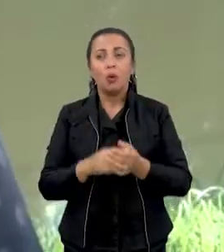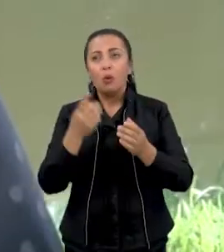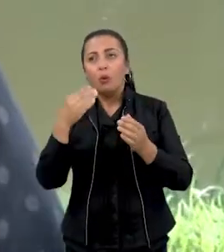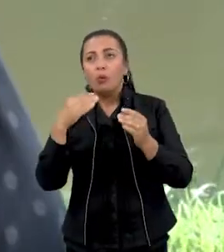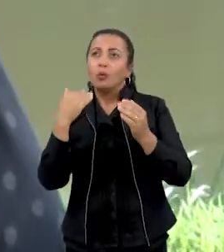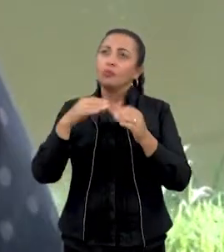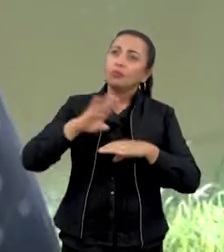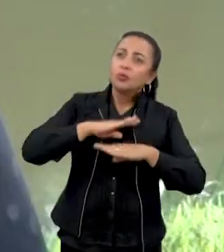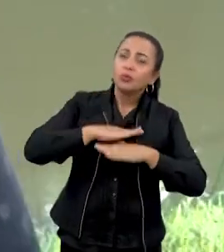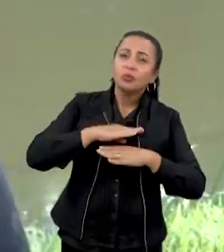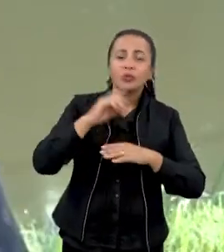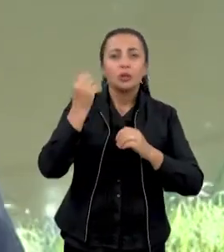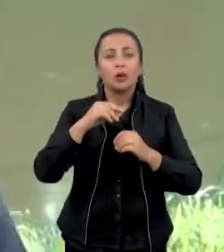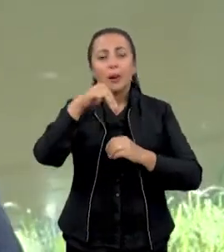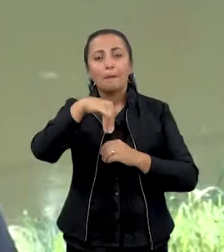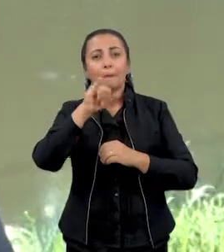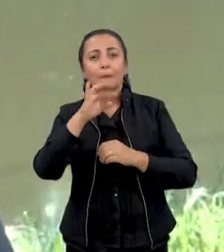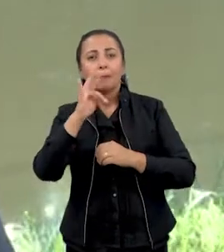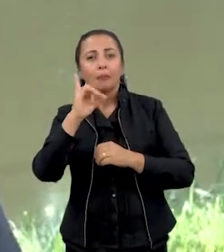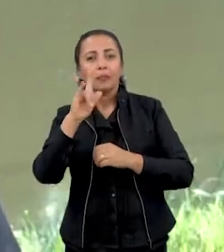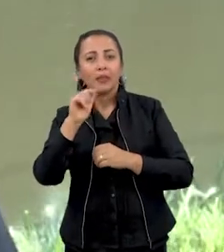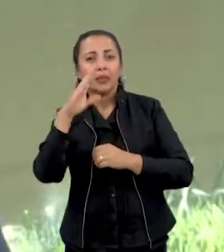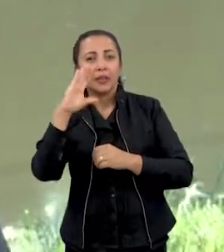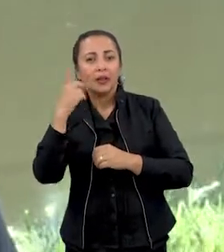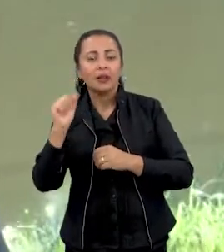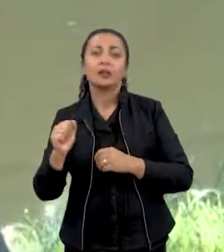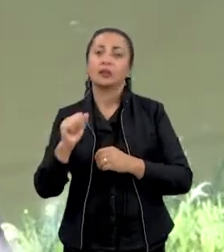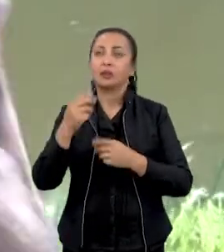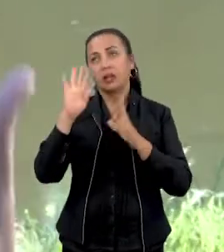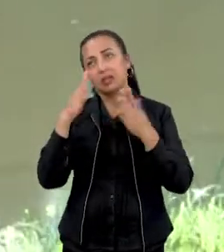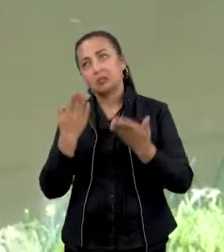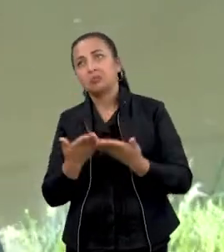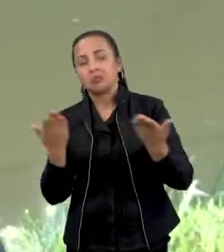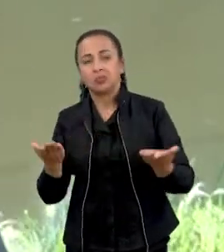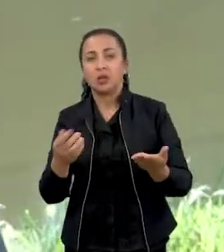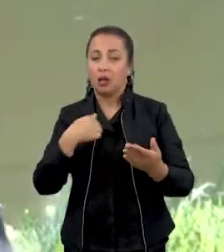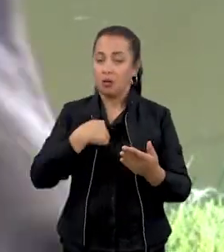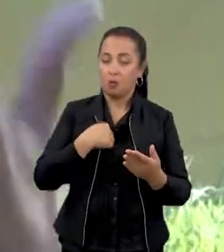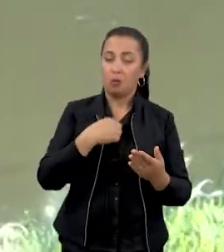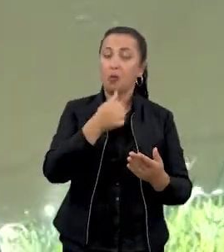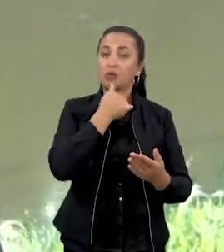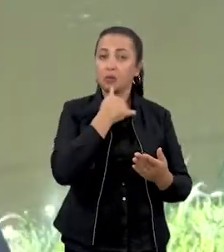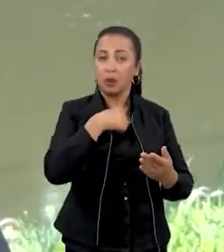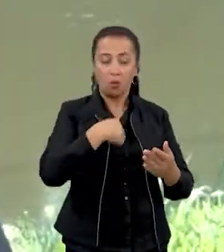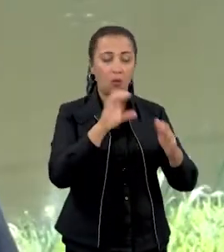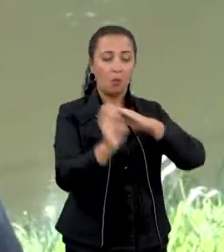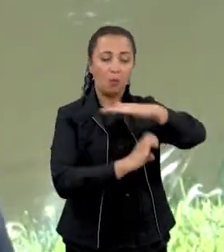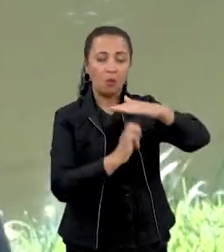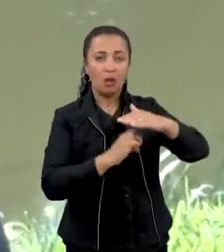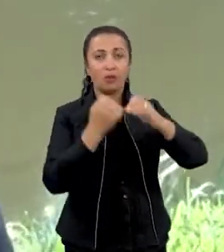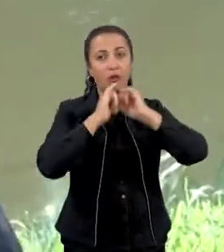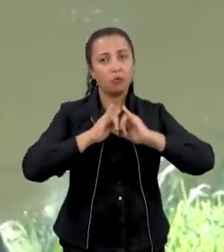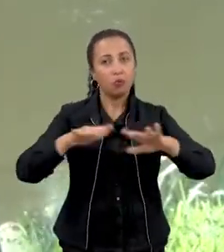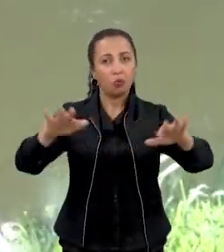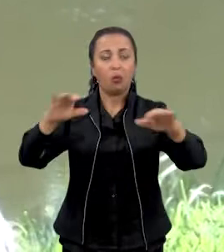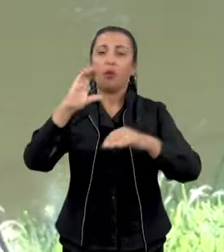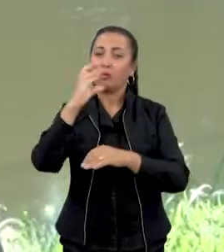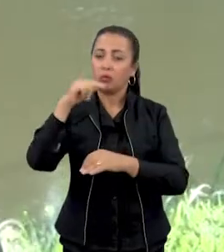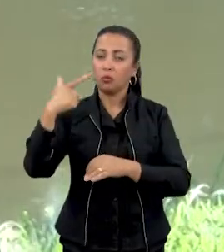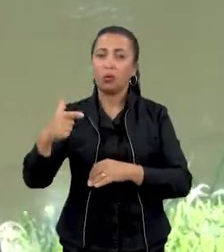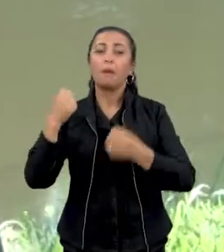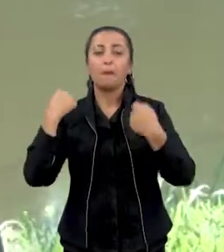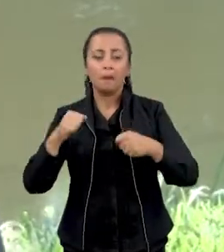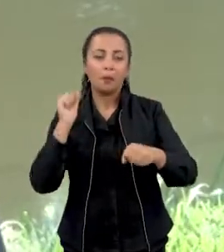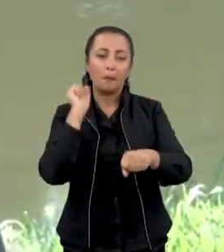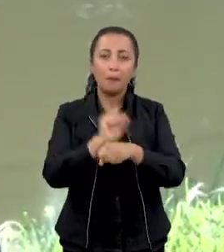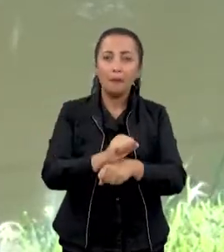Uma das medidas é o que a gente chama de mitigação, ou seja, eu sou uma empresa, eu emiti carbono, então eu posso